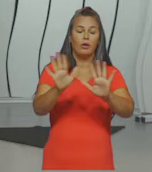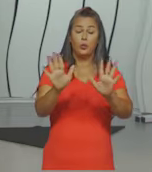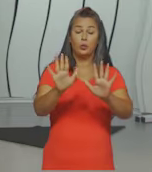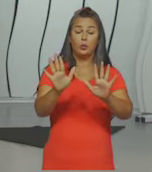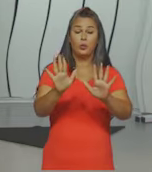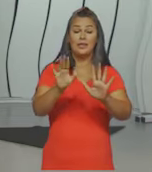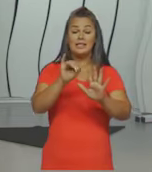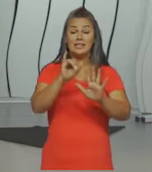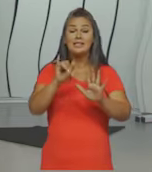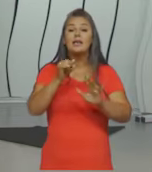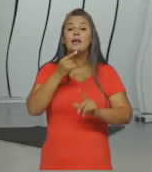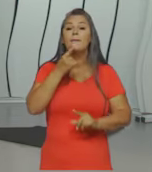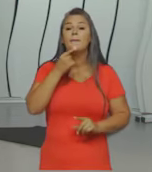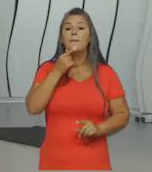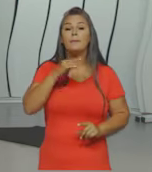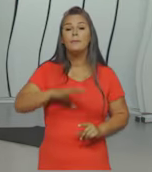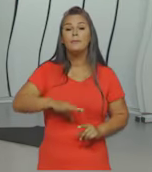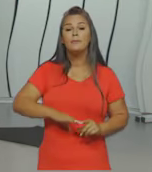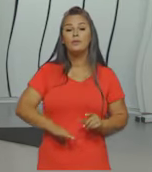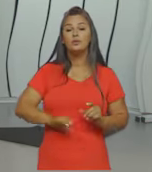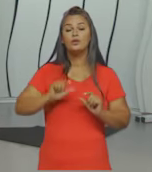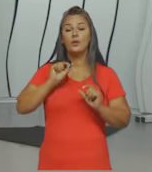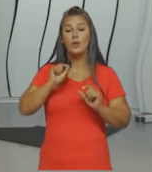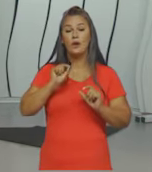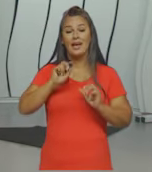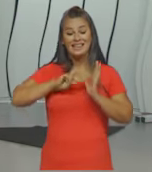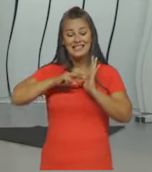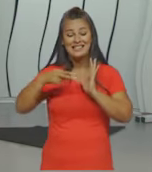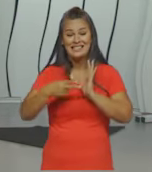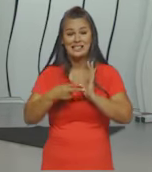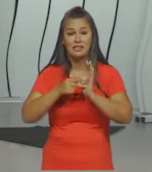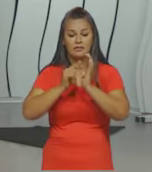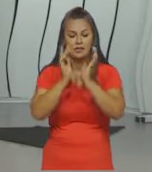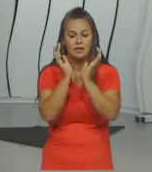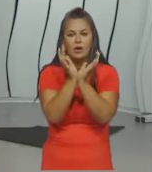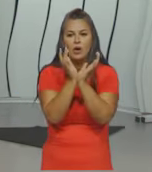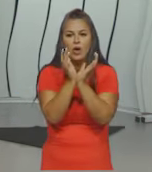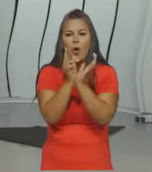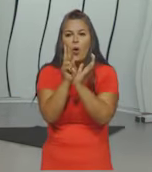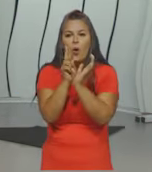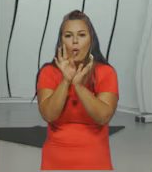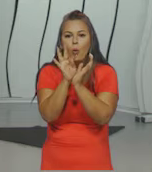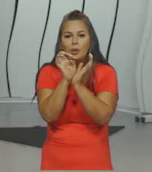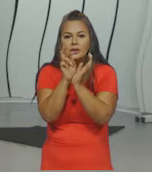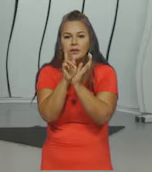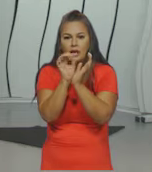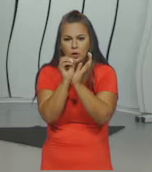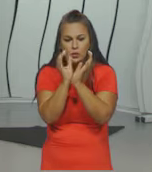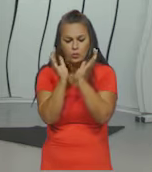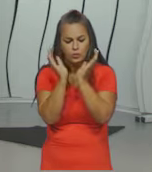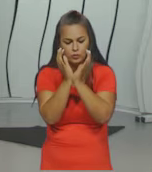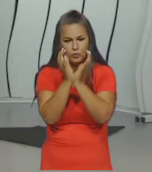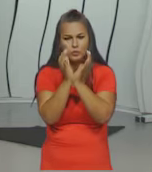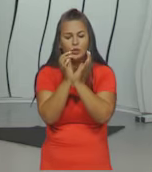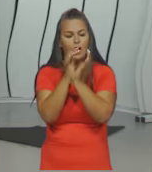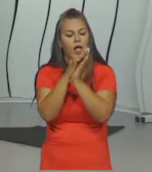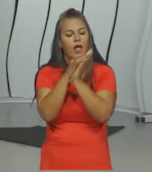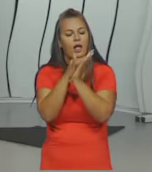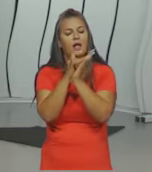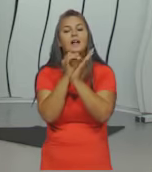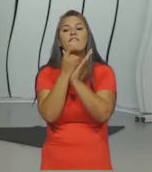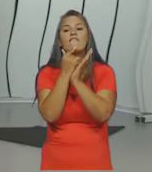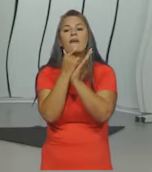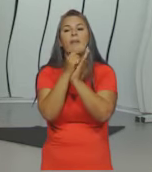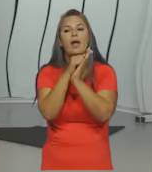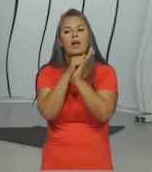ficar? Se na menstruação, 14 dias antes, o seu ovócito já morreu, na menstruação você